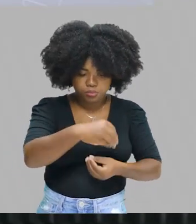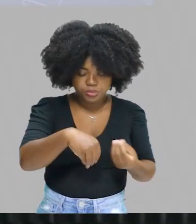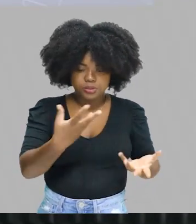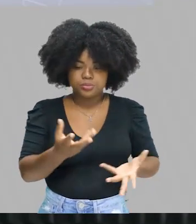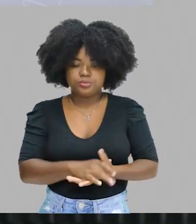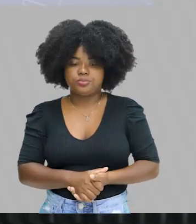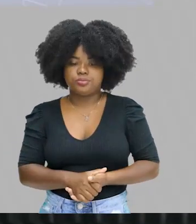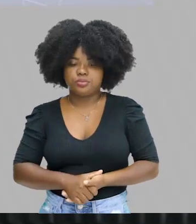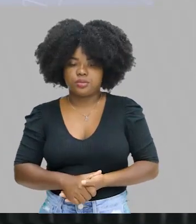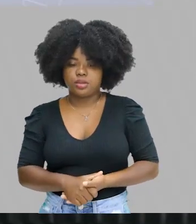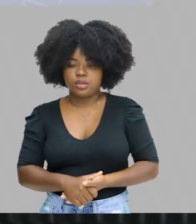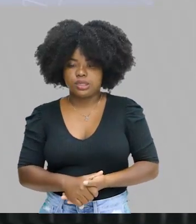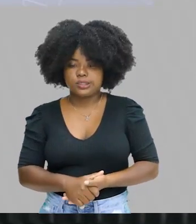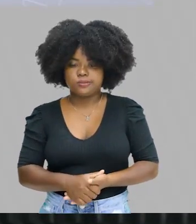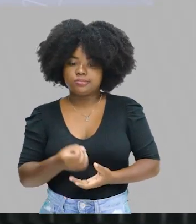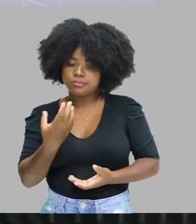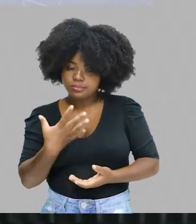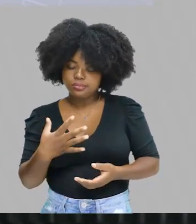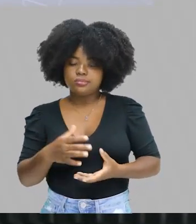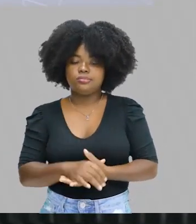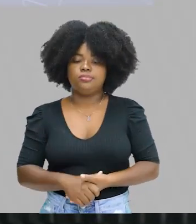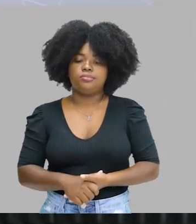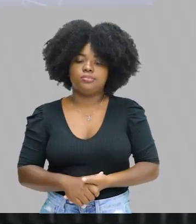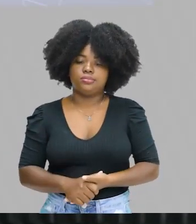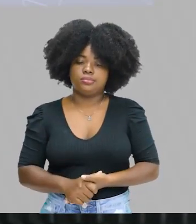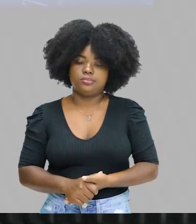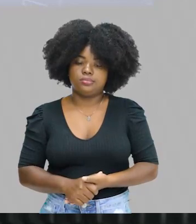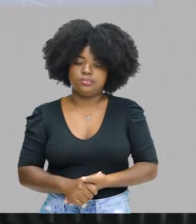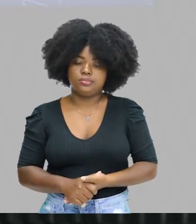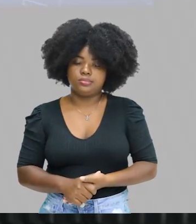seca, né? Mas não é muito, porque eu não recomendo muito não.